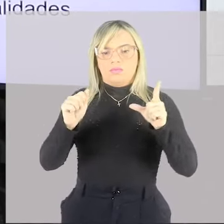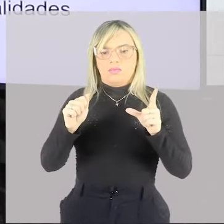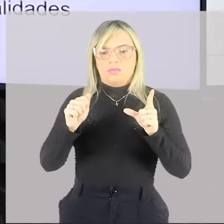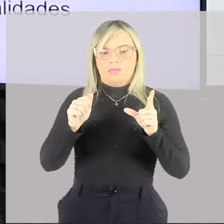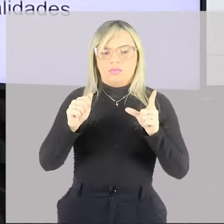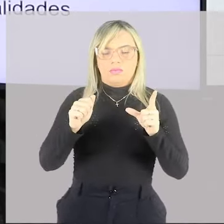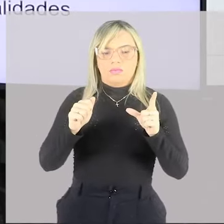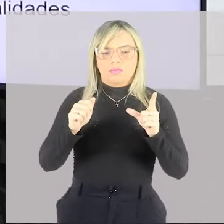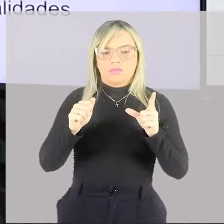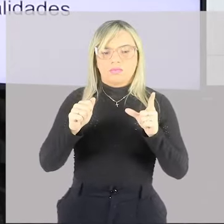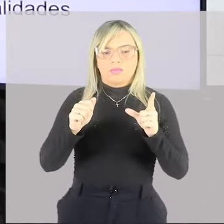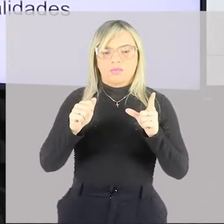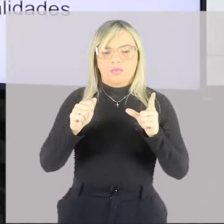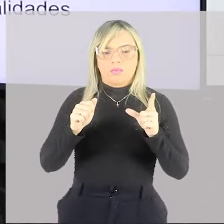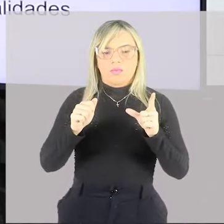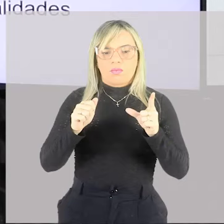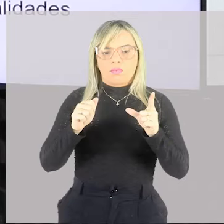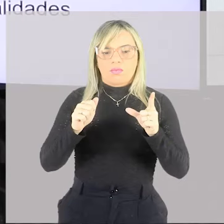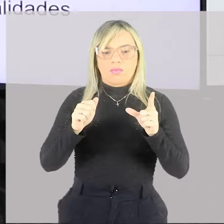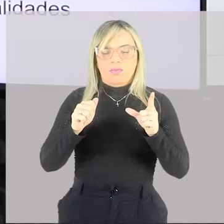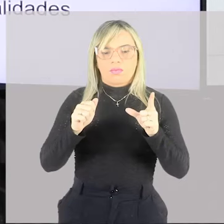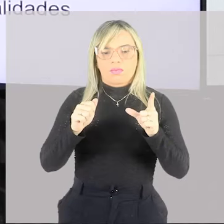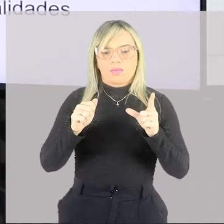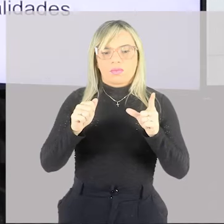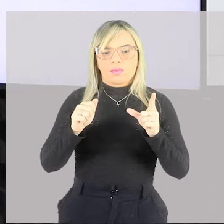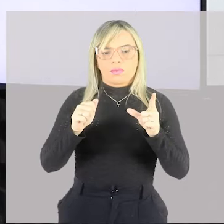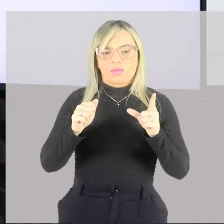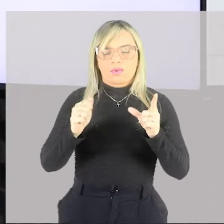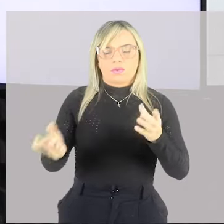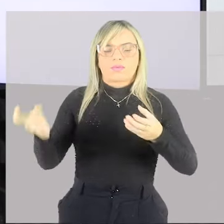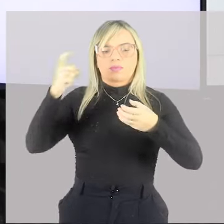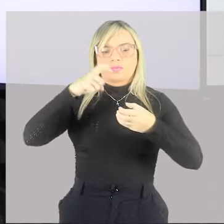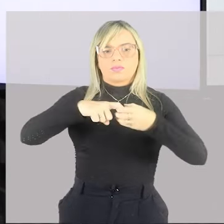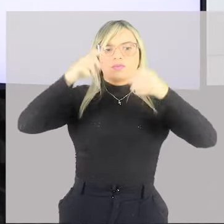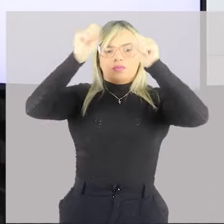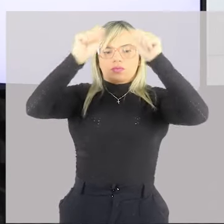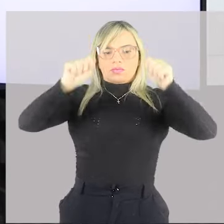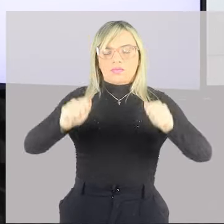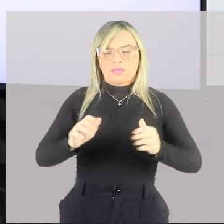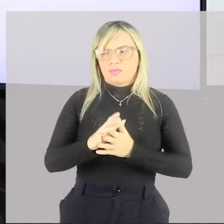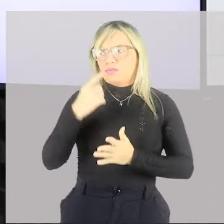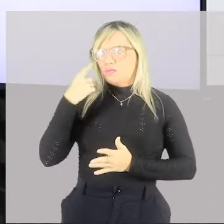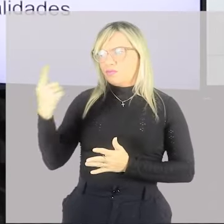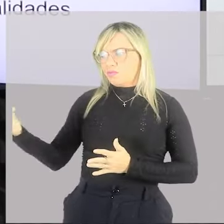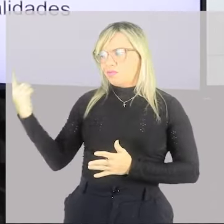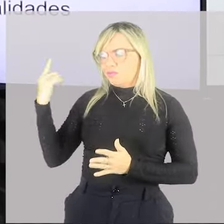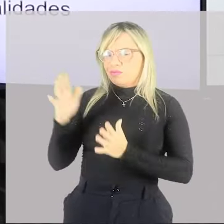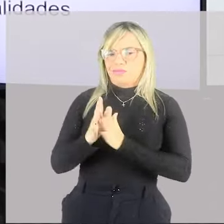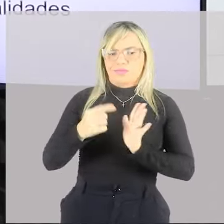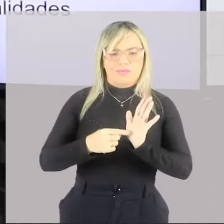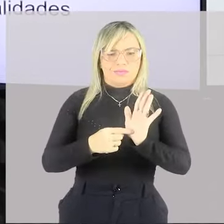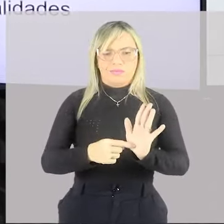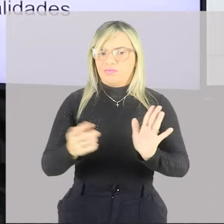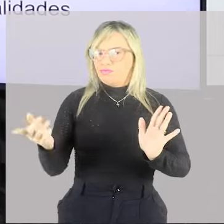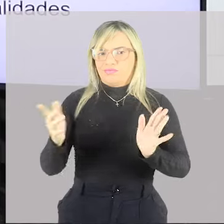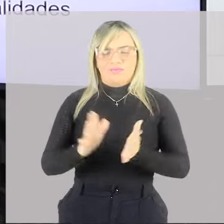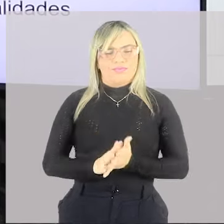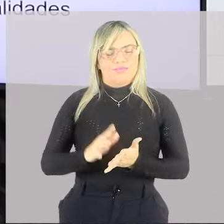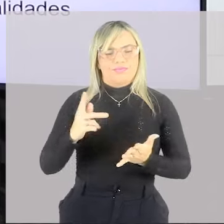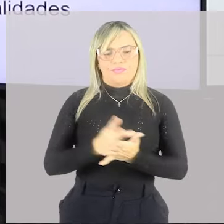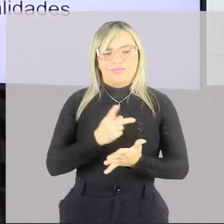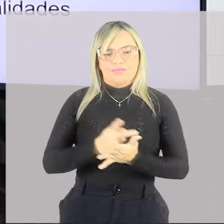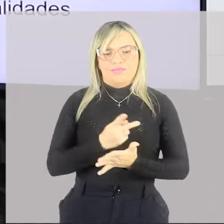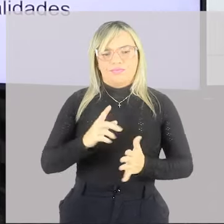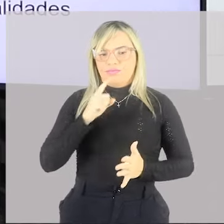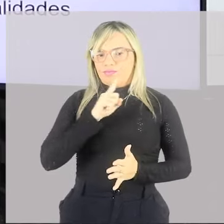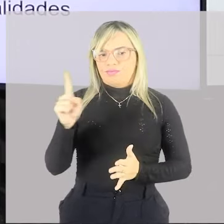Mineiros a procura da salvação bom eu vou voltar na estátua a estátua revela liberdade então vamos para eliminação é bem provável que